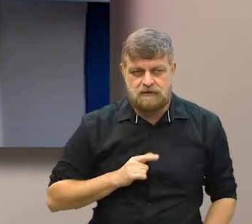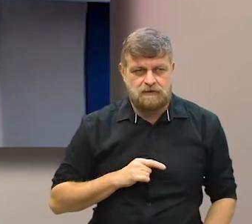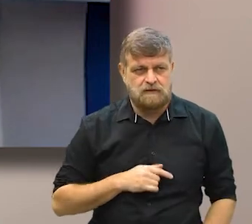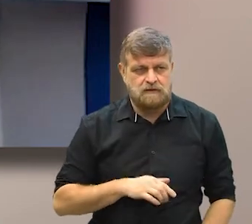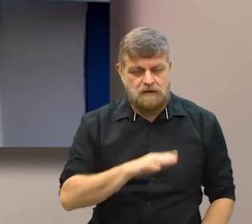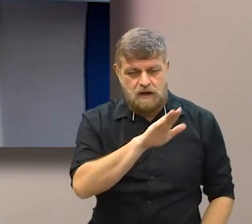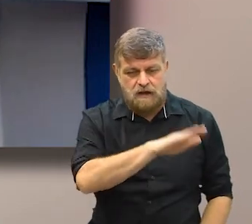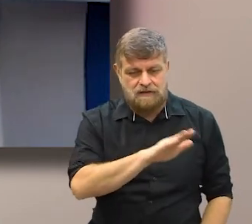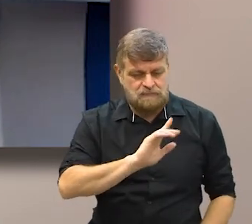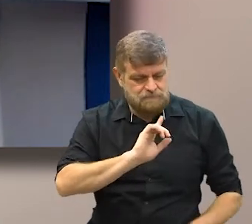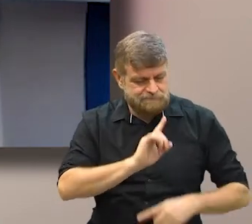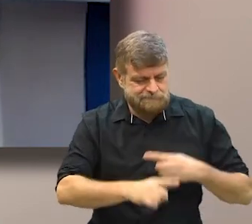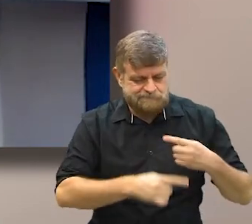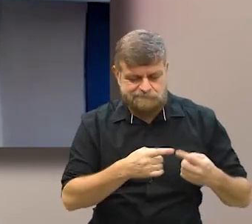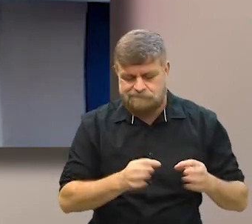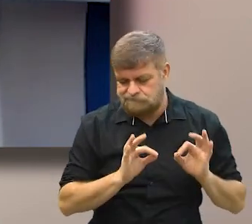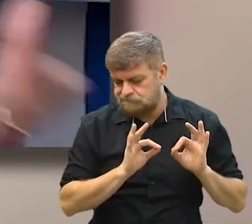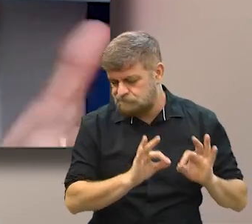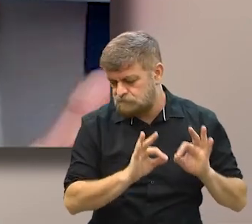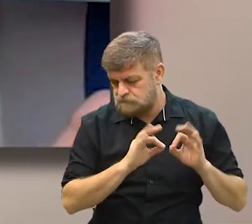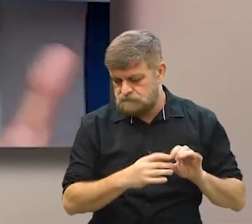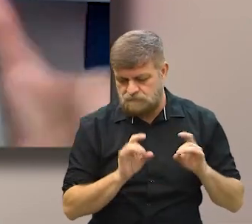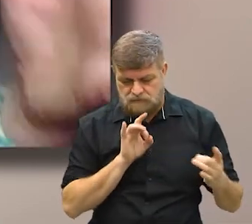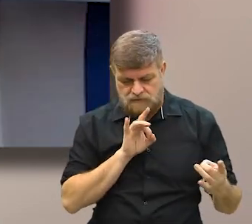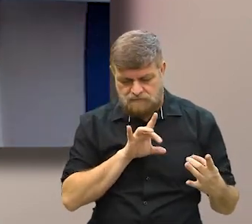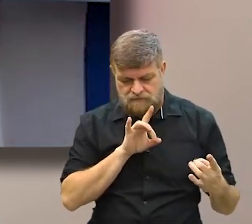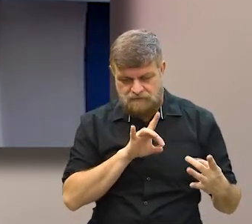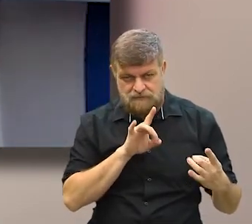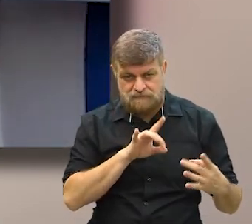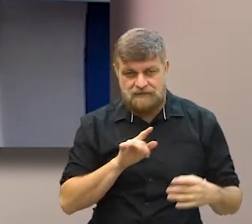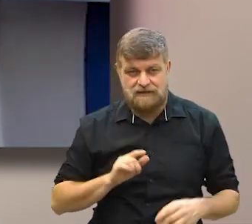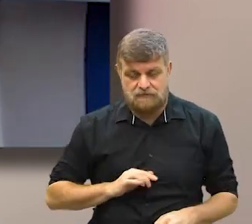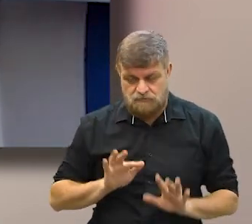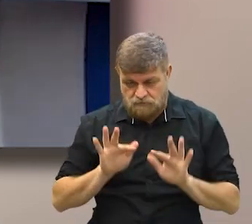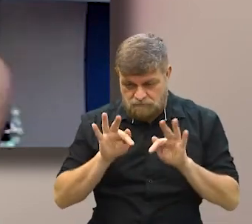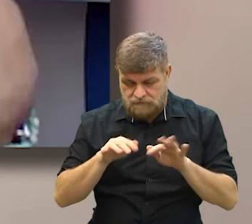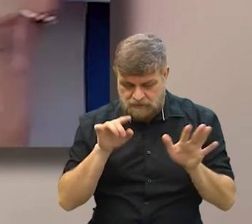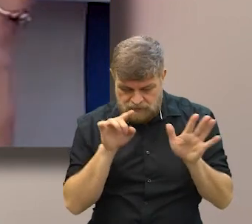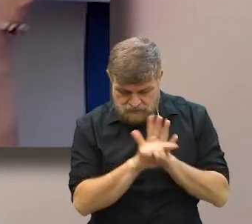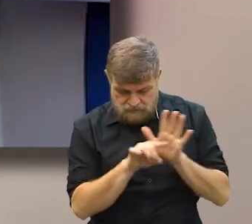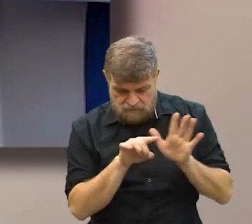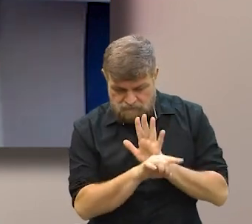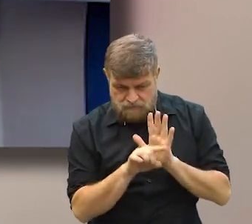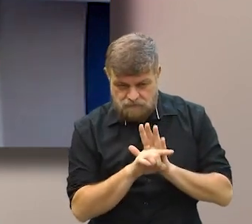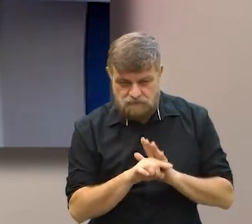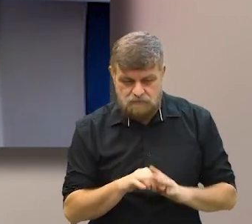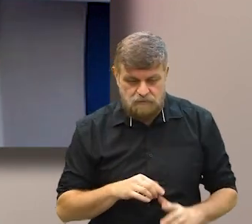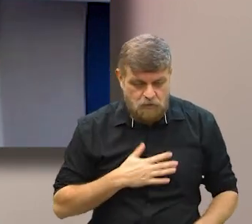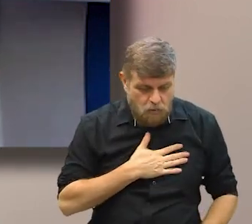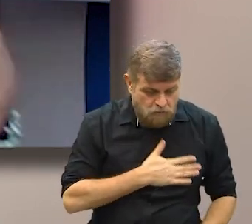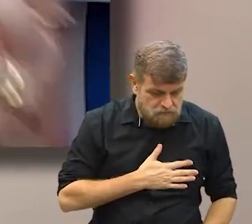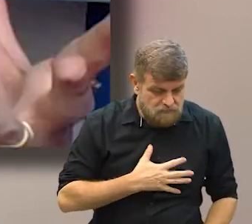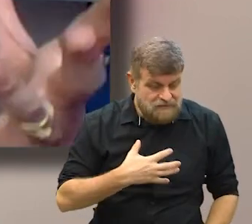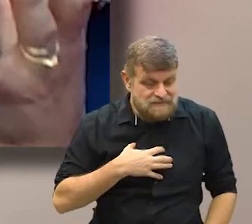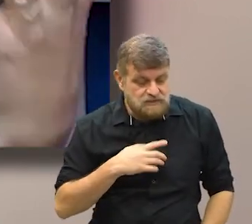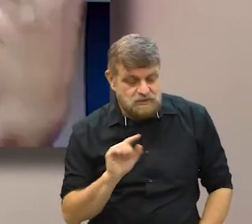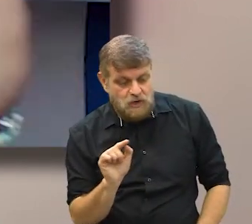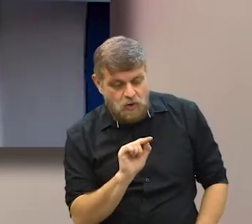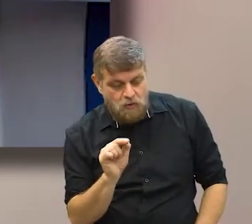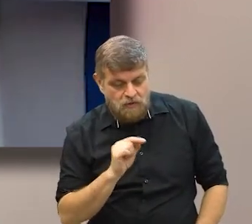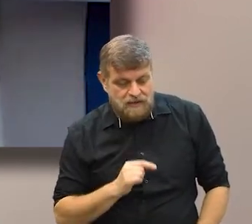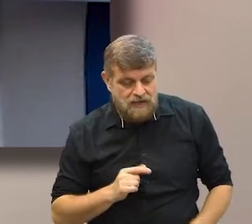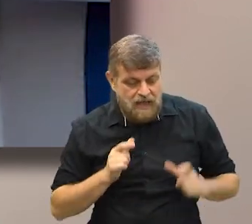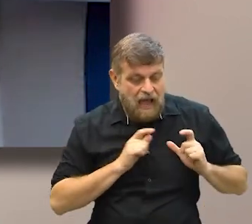as que dão os melhores resultados, os melhores feedbacks. Na hora que termina, eu pergunto: e aí, o que você sentiu?